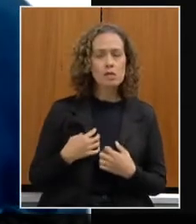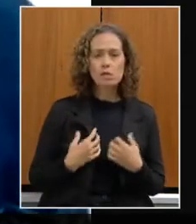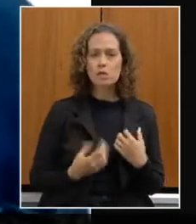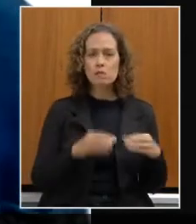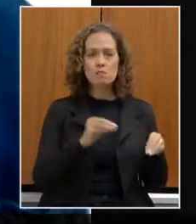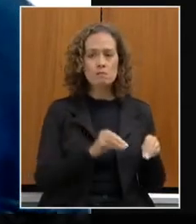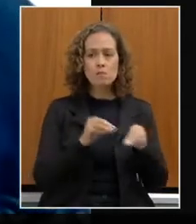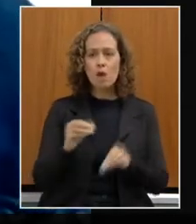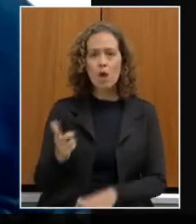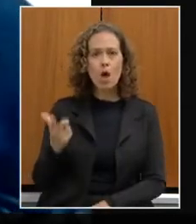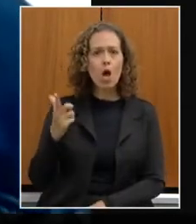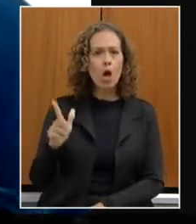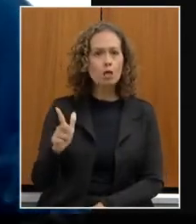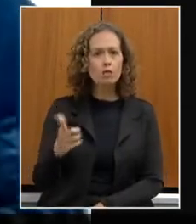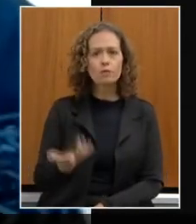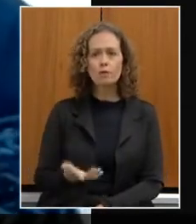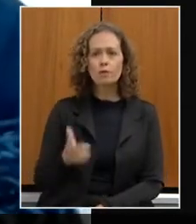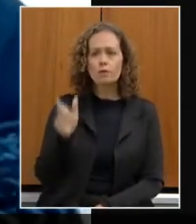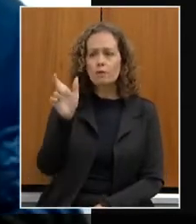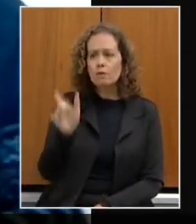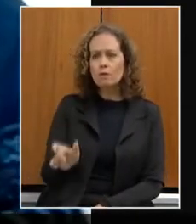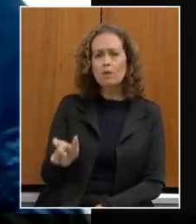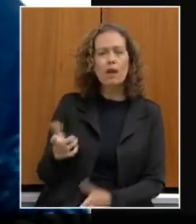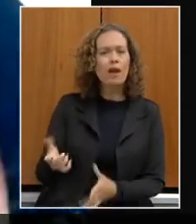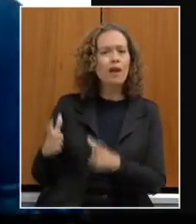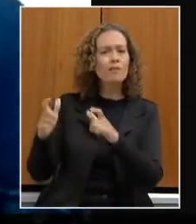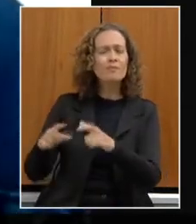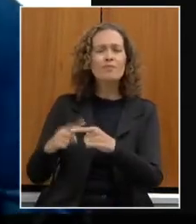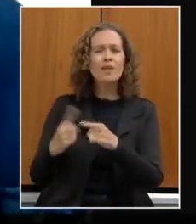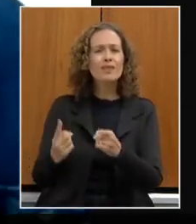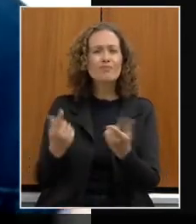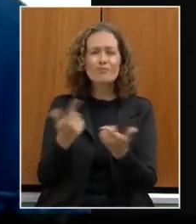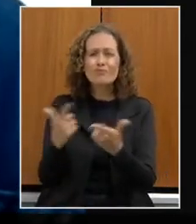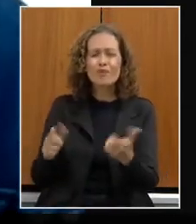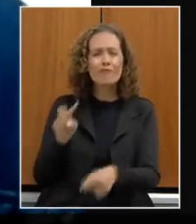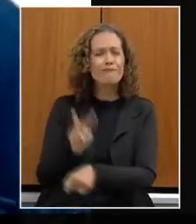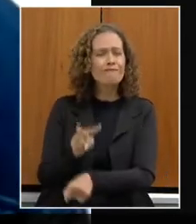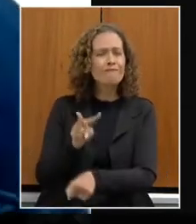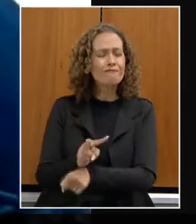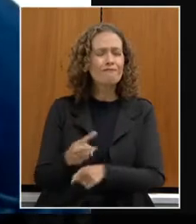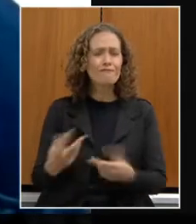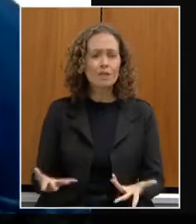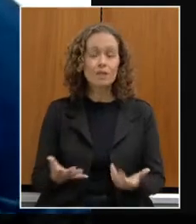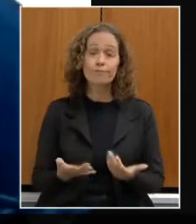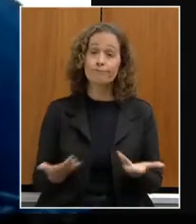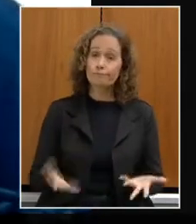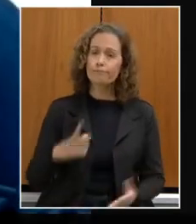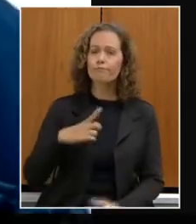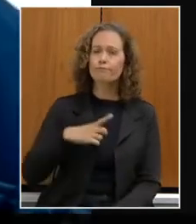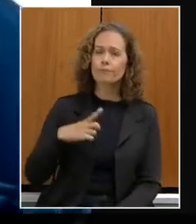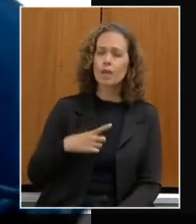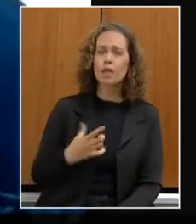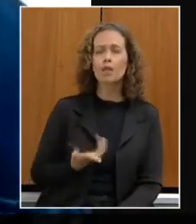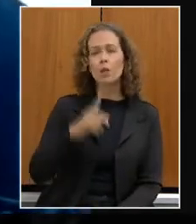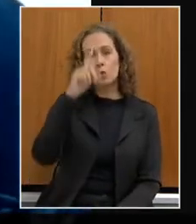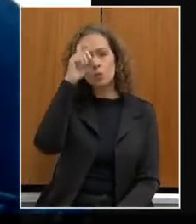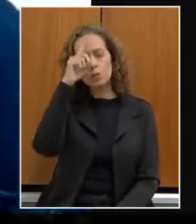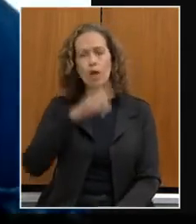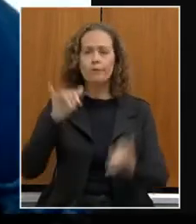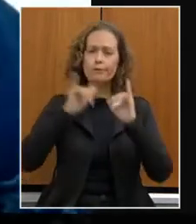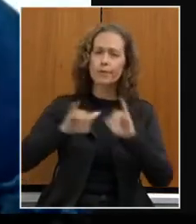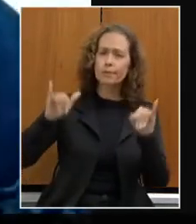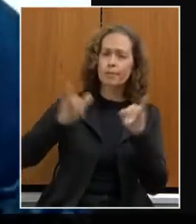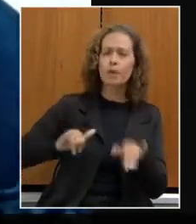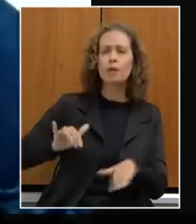não tem lógico que colocaram o hospital de campanha da faculdade à disposição compraram leitos